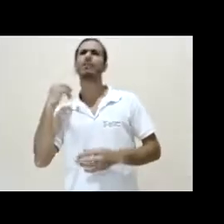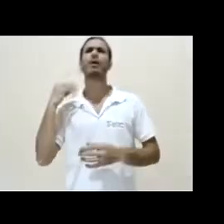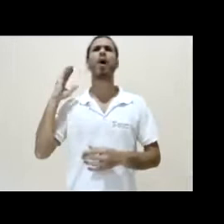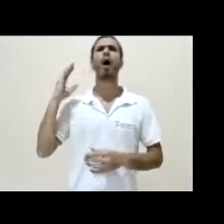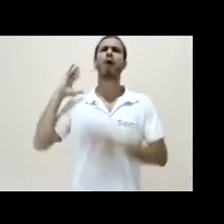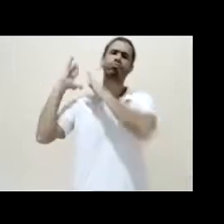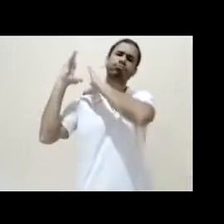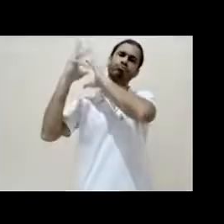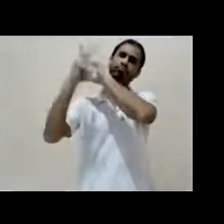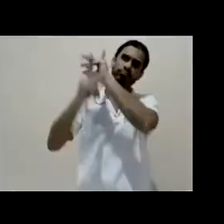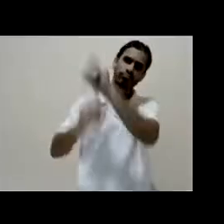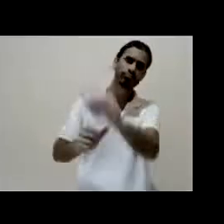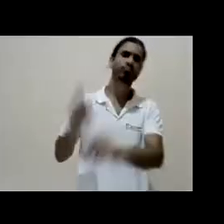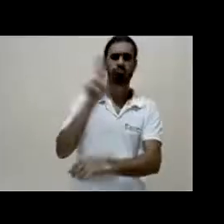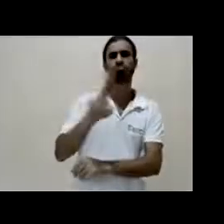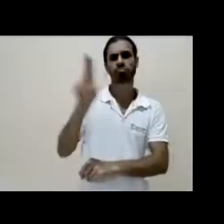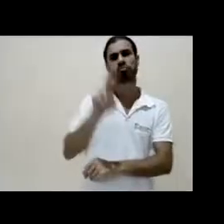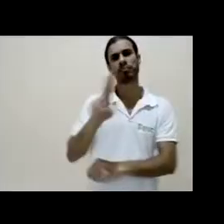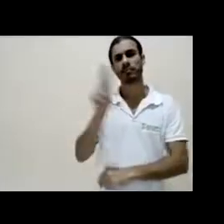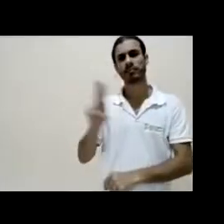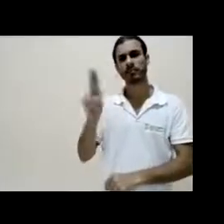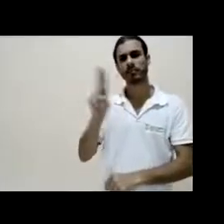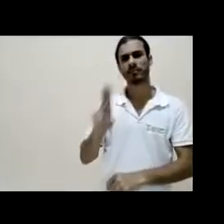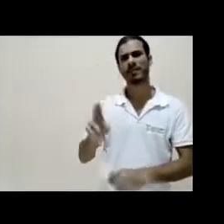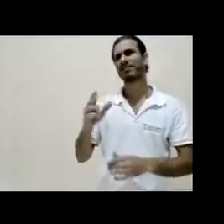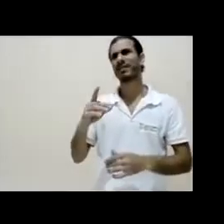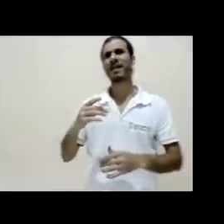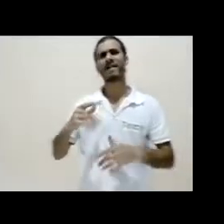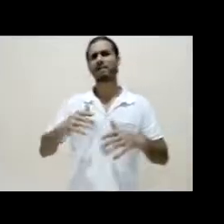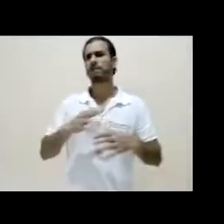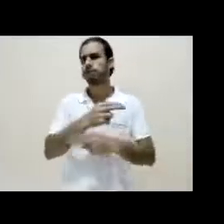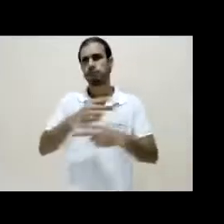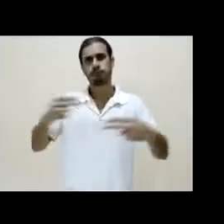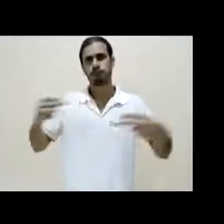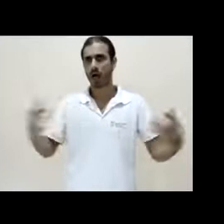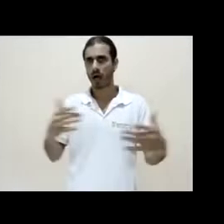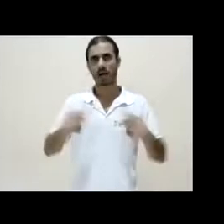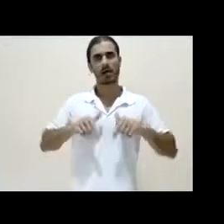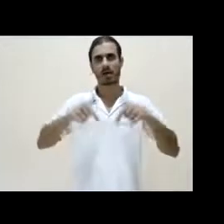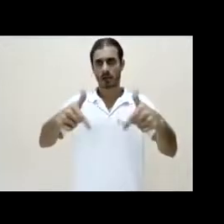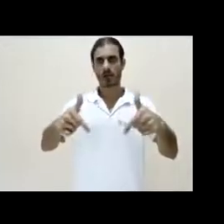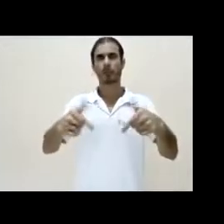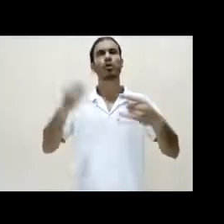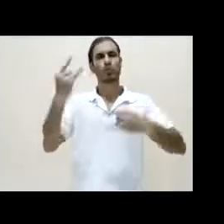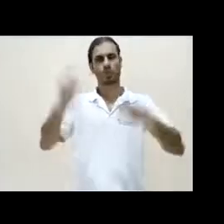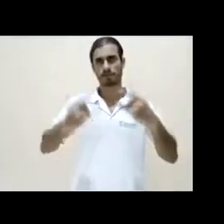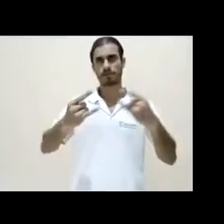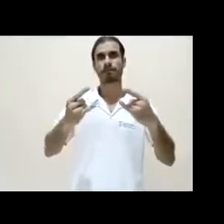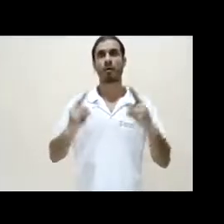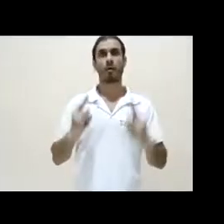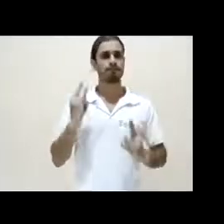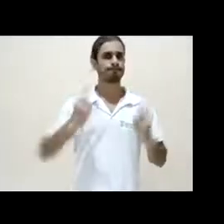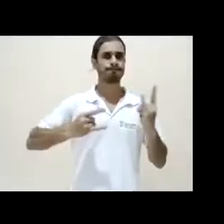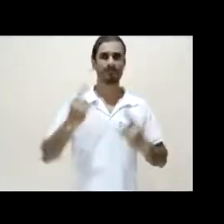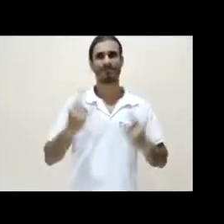várias iniciativas aí de robótica educacional, mas a nossa proposta aqui nesse projeto de pesquisa é